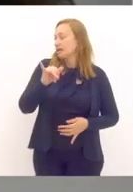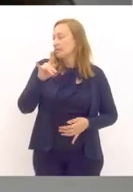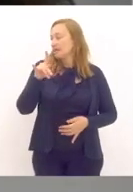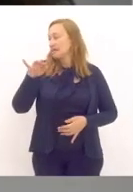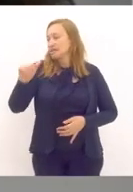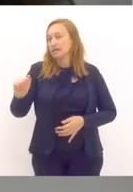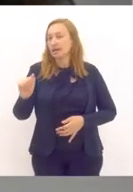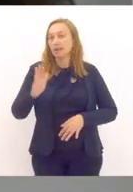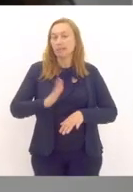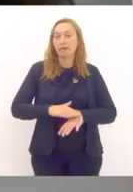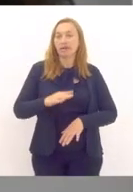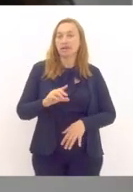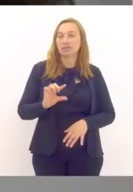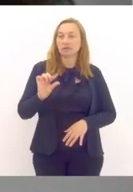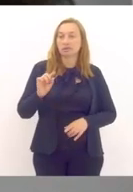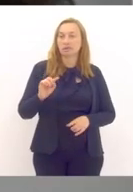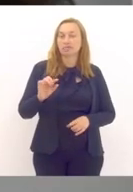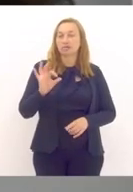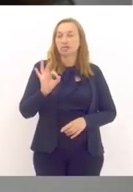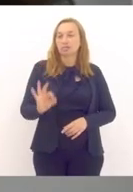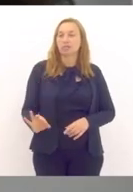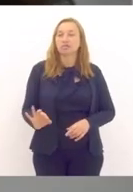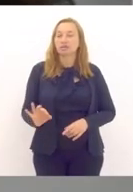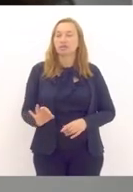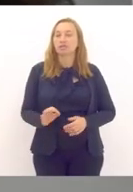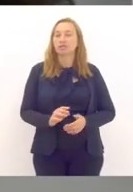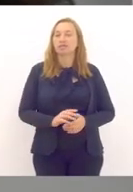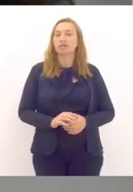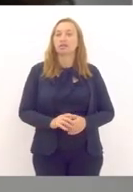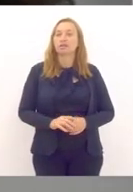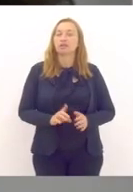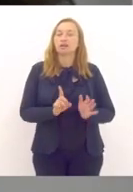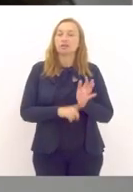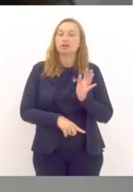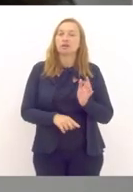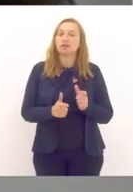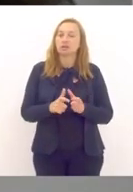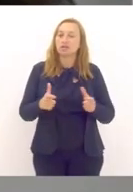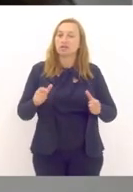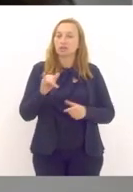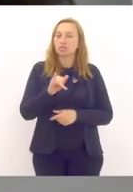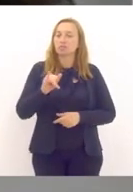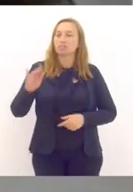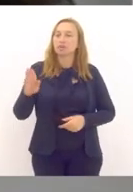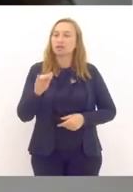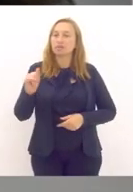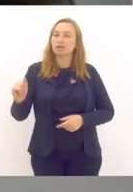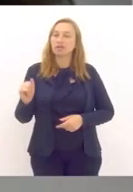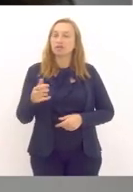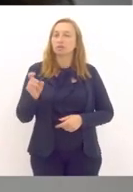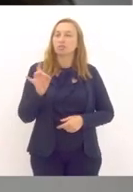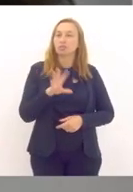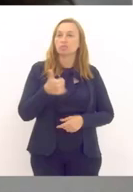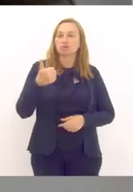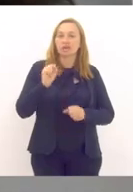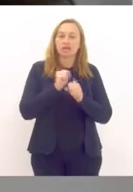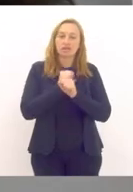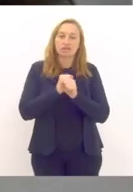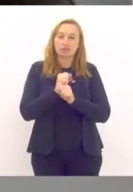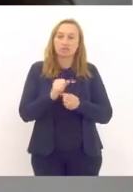um percentual que seja abaixo do crescimento do PIB nos últimos 10 anos, que